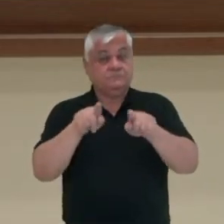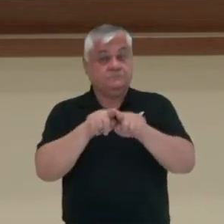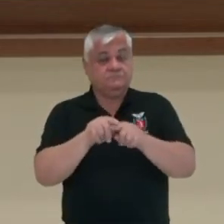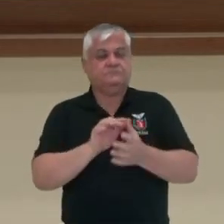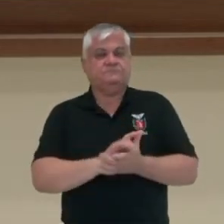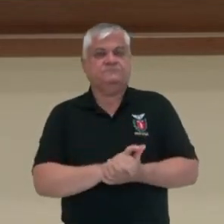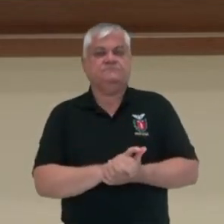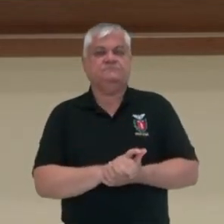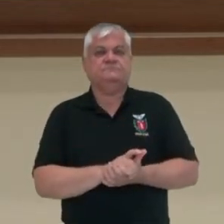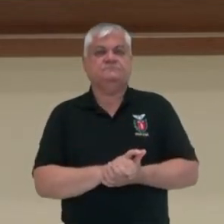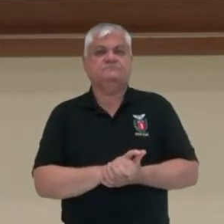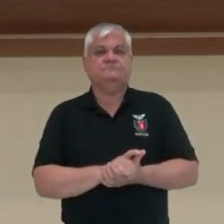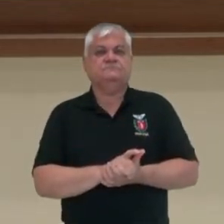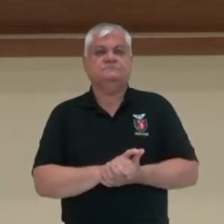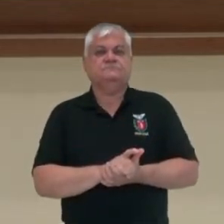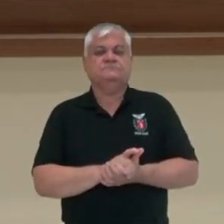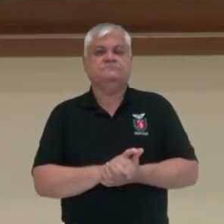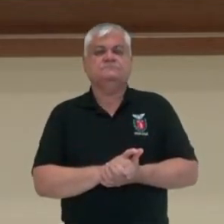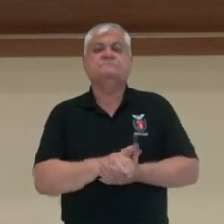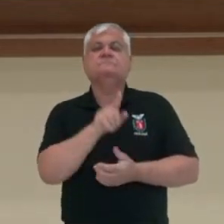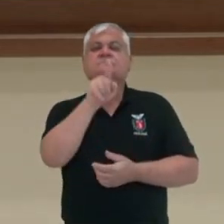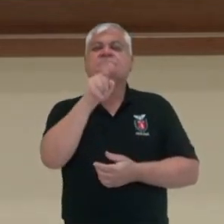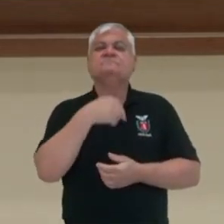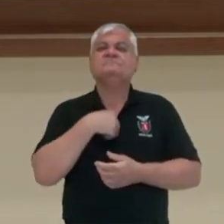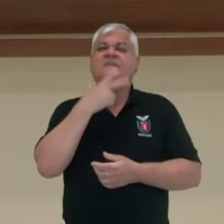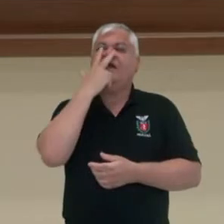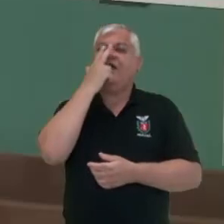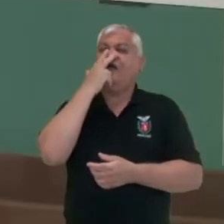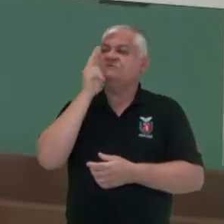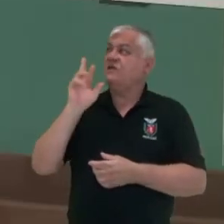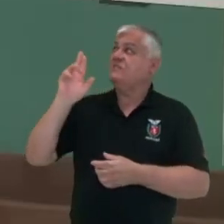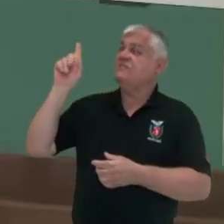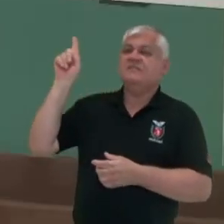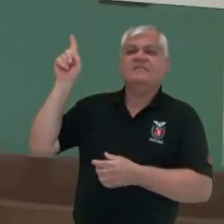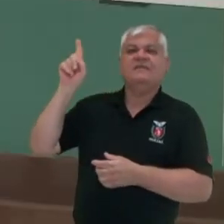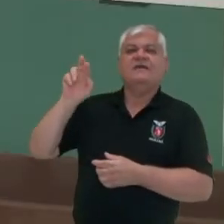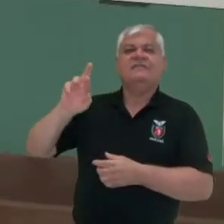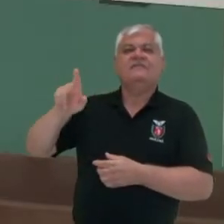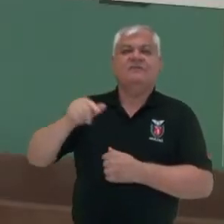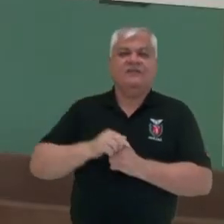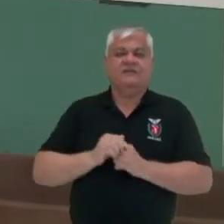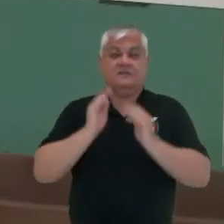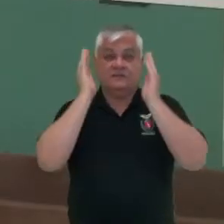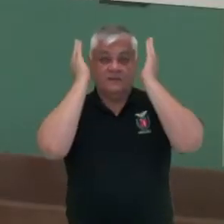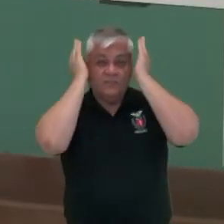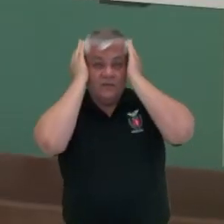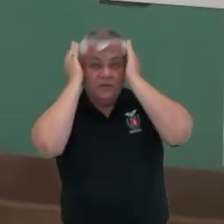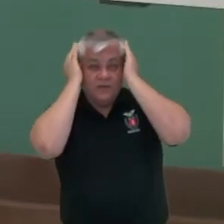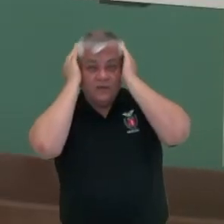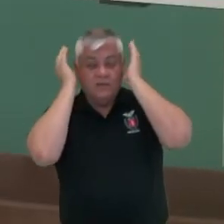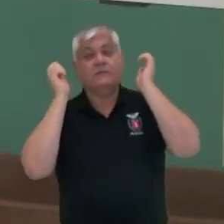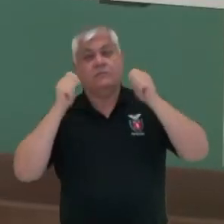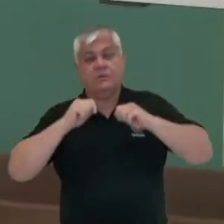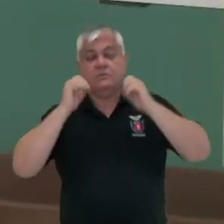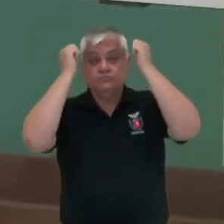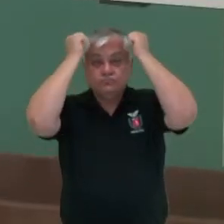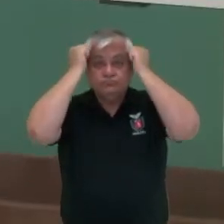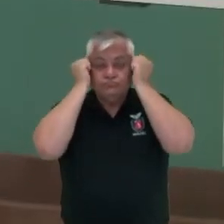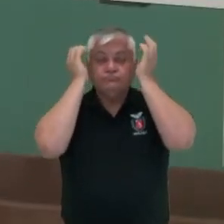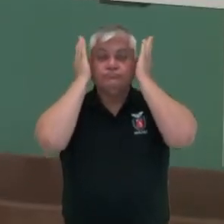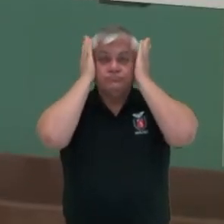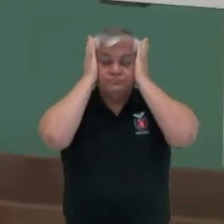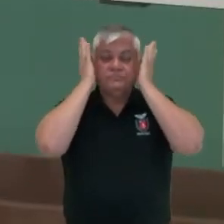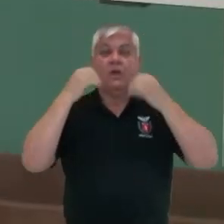Retornamos. Então, o que você achou que diferencia? Né? A questão do capacete, vocês podem ter colocado,